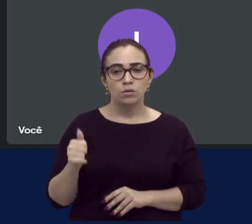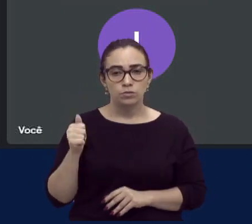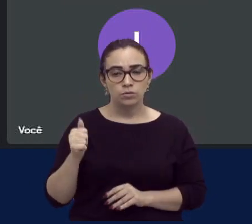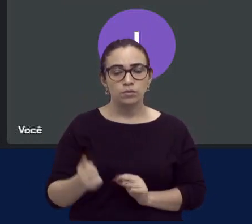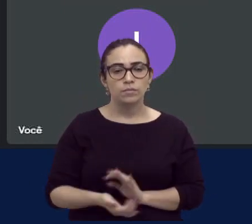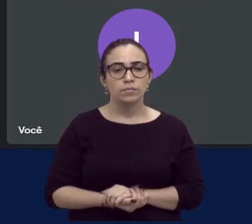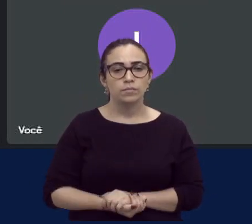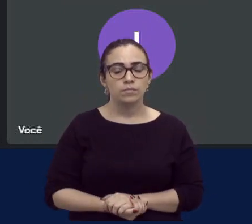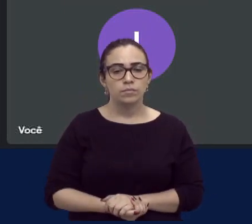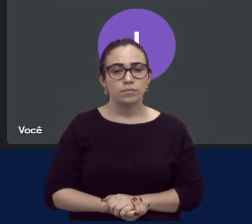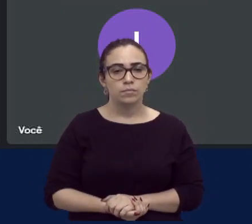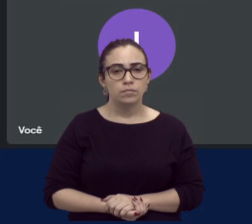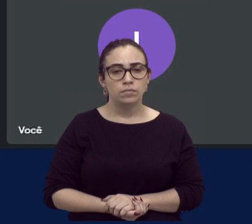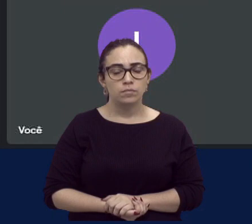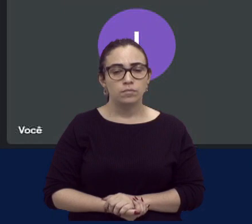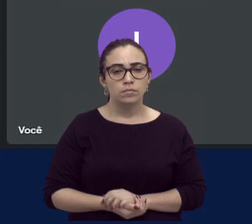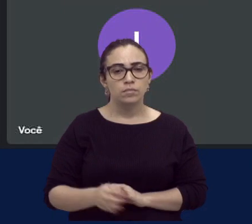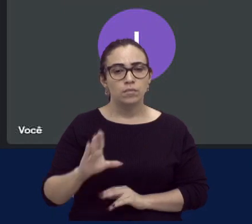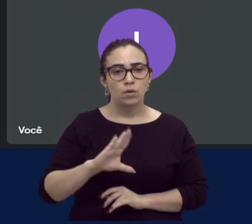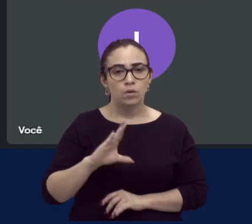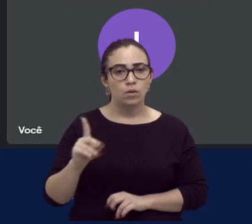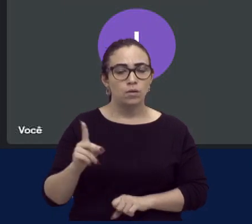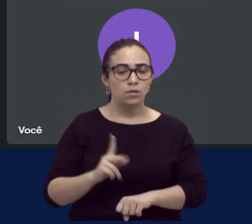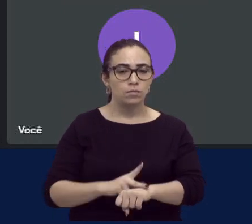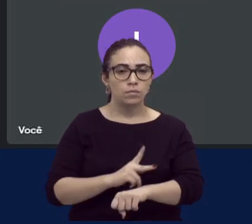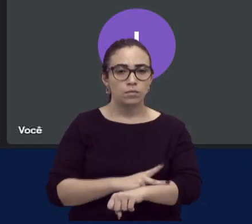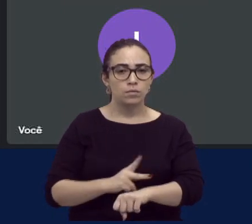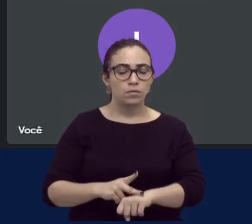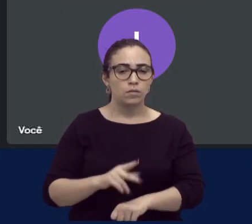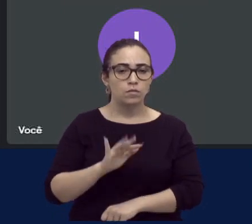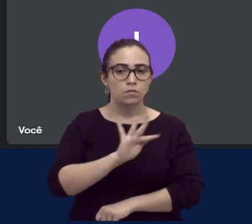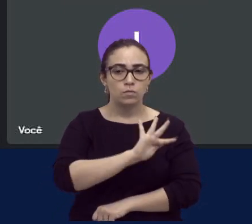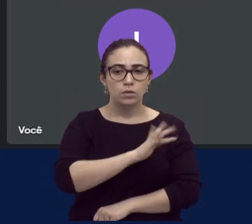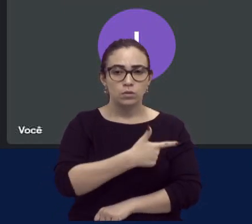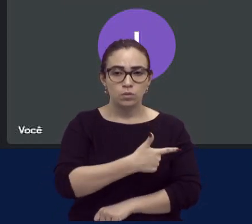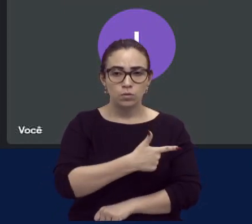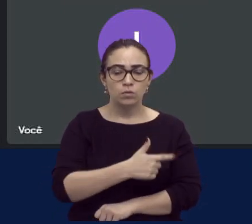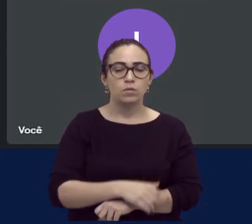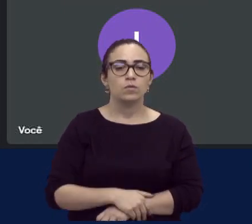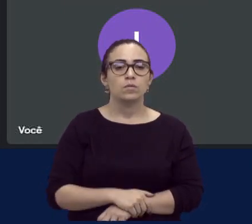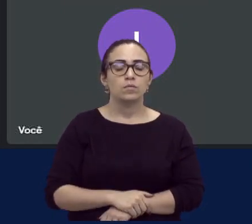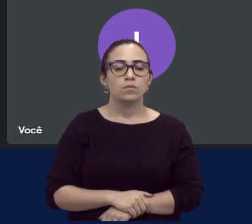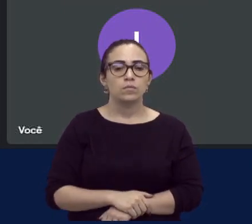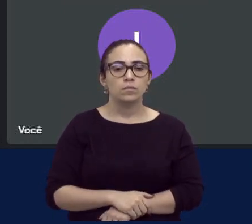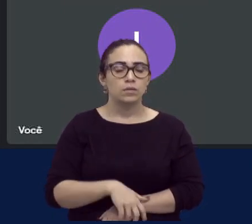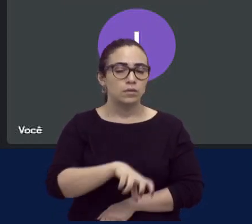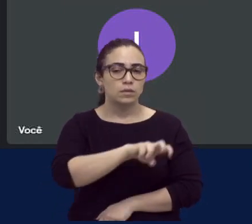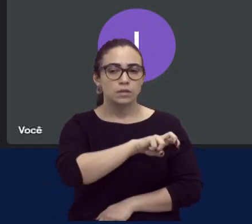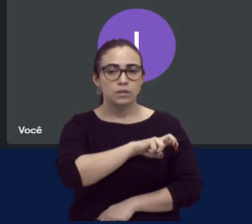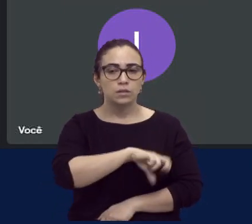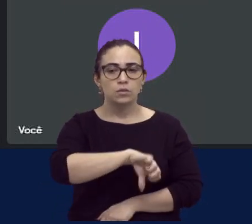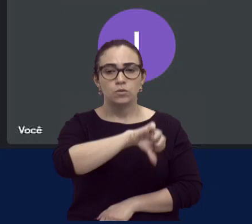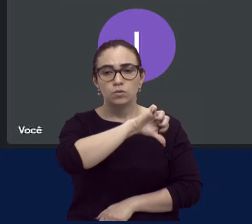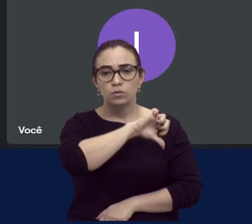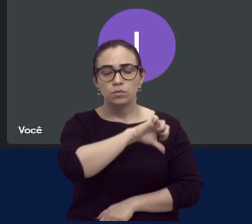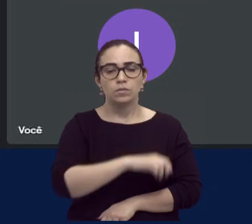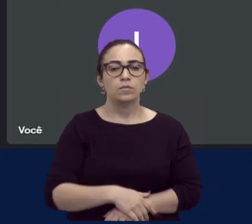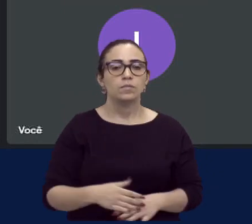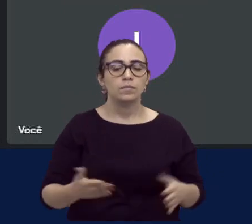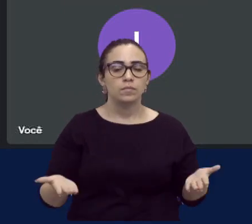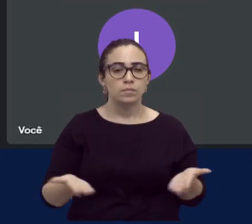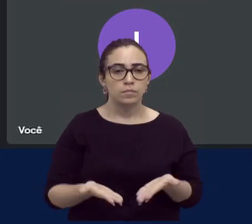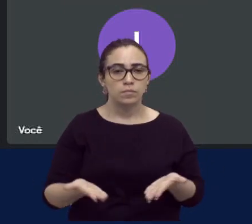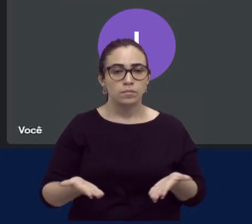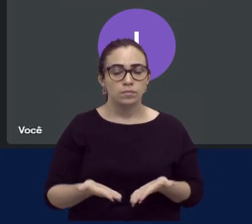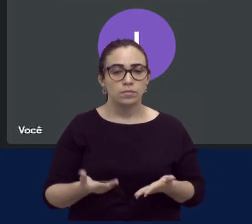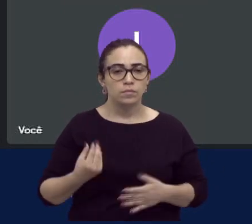e fui coordenadora pedagógica do Fundamental 2, do 5º ao 9º, e